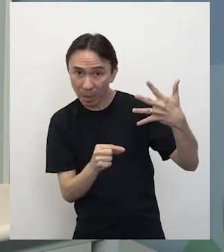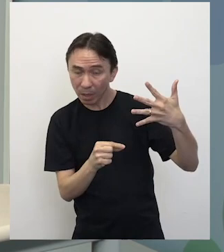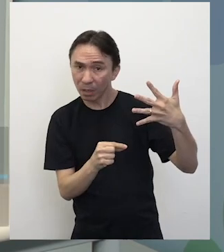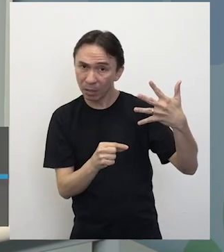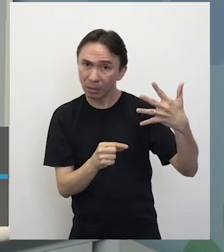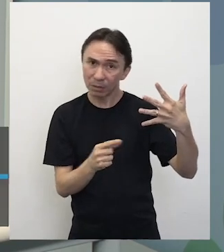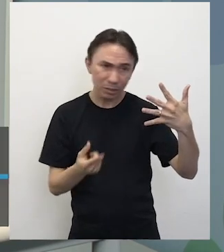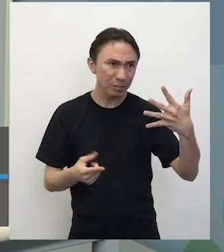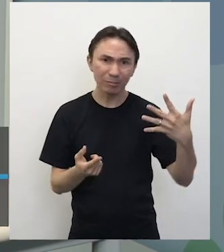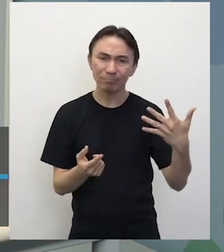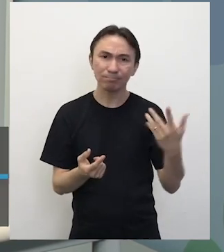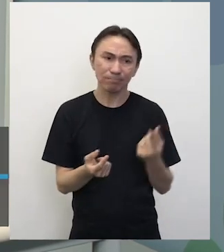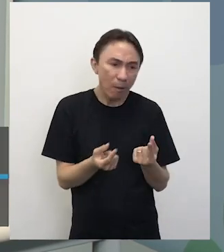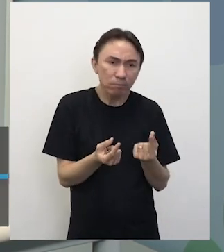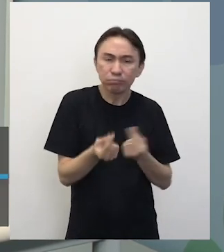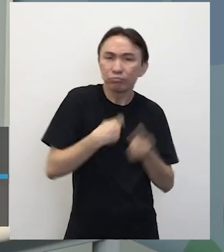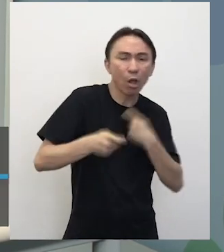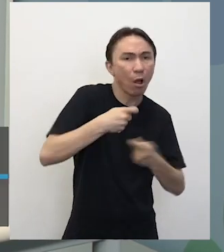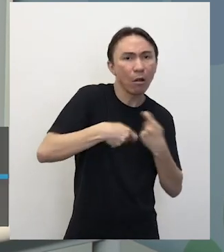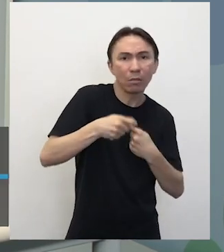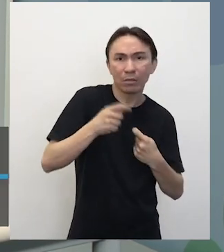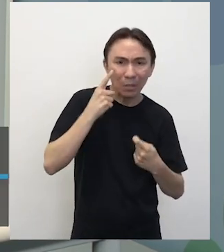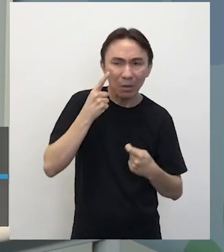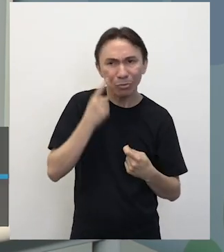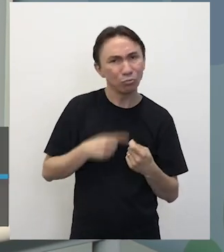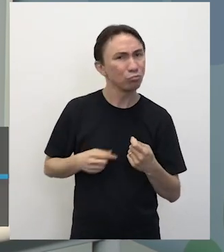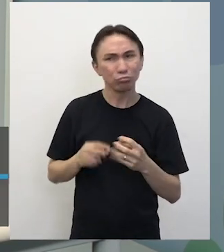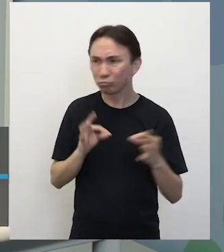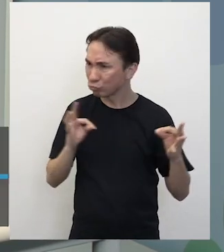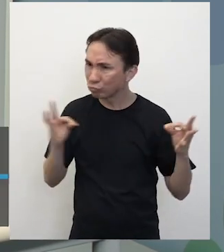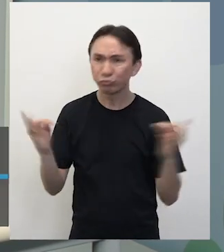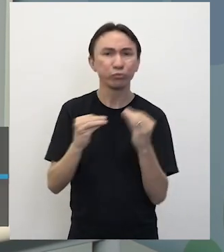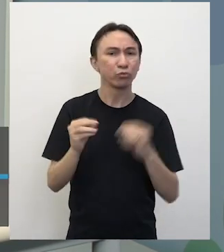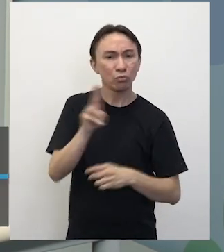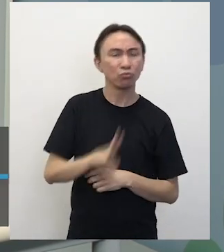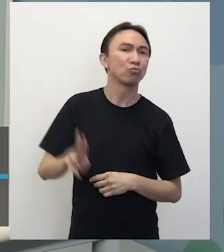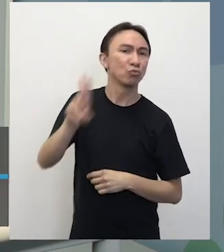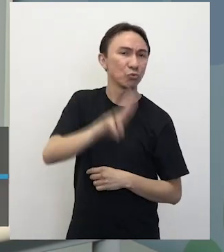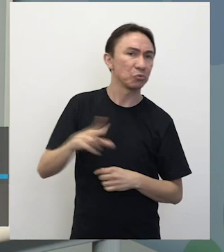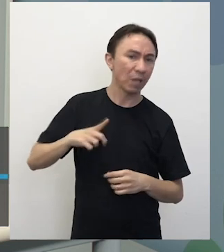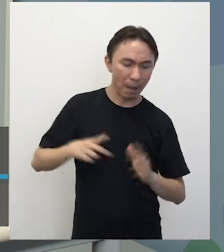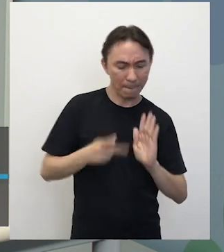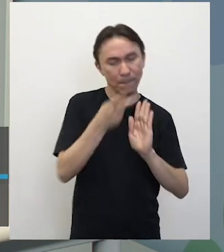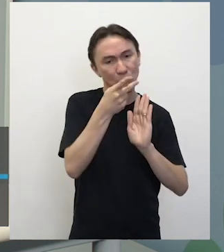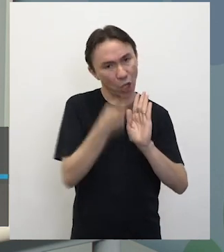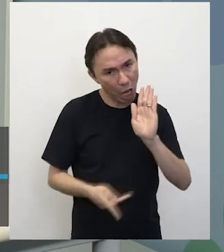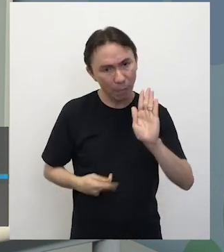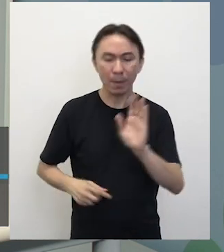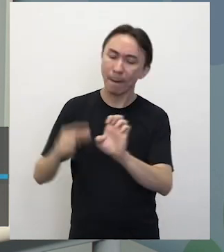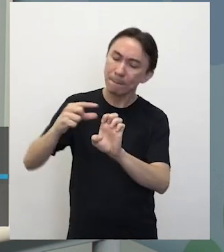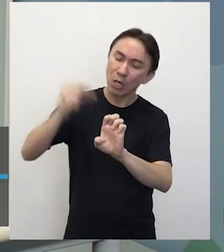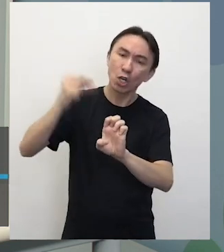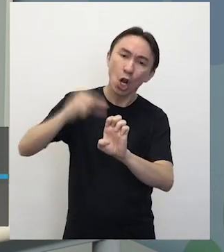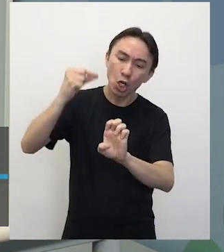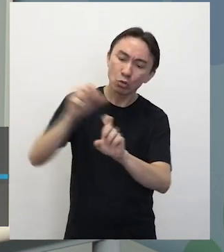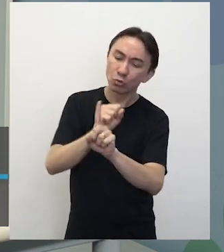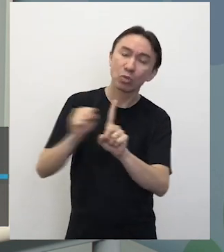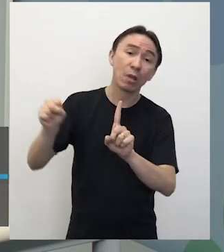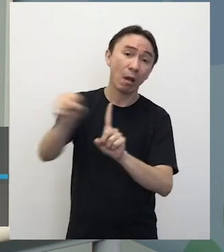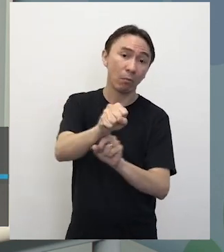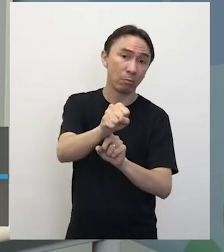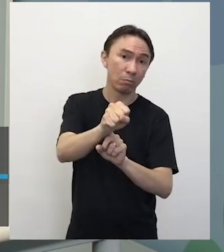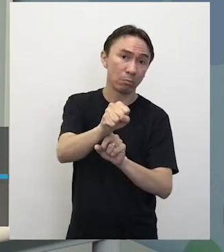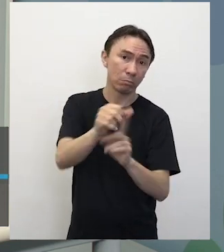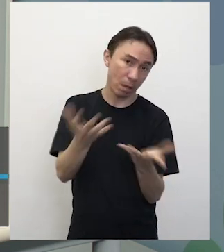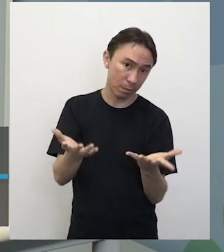econômica eu uso em todos os meus processos. Então, a gente está falando aqui de projeto, né, de empreendedorismo social. Mas,